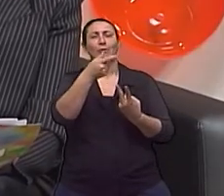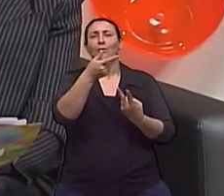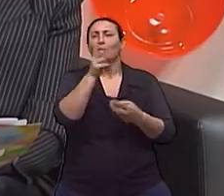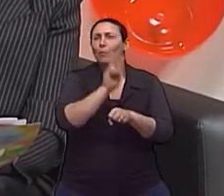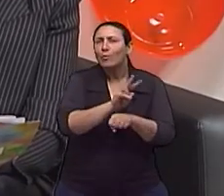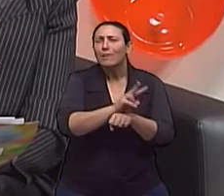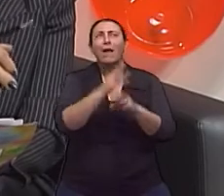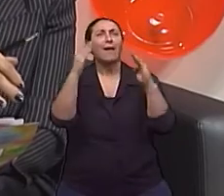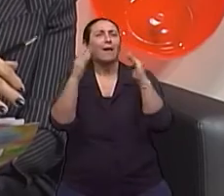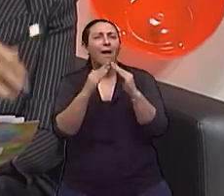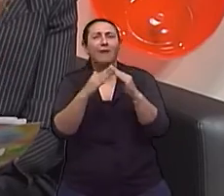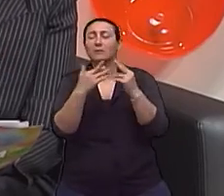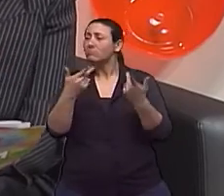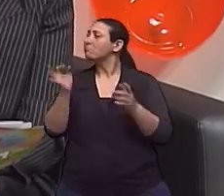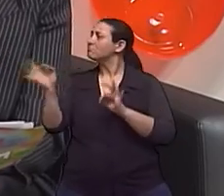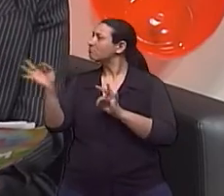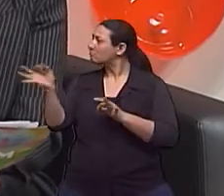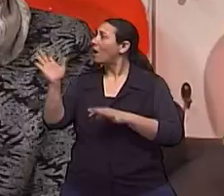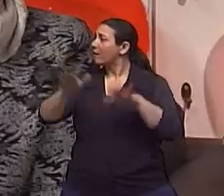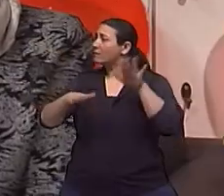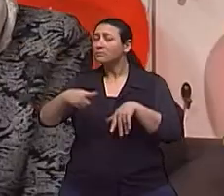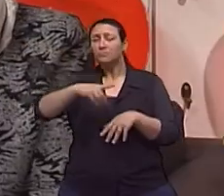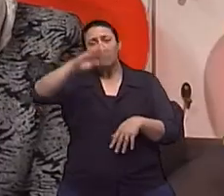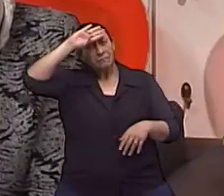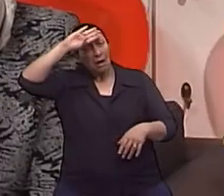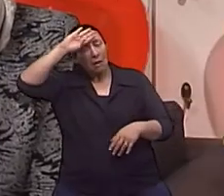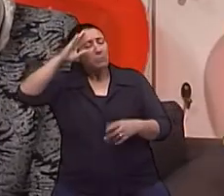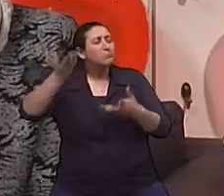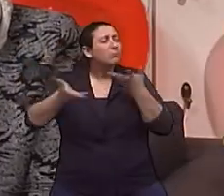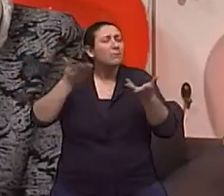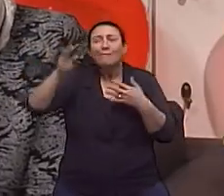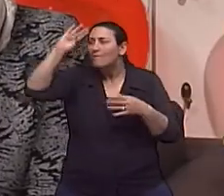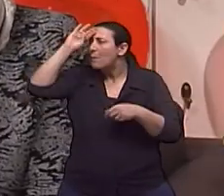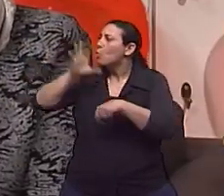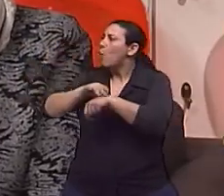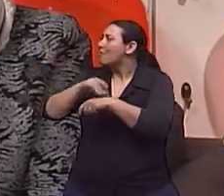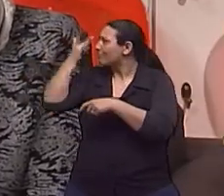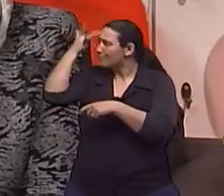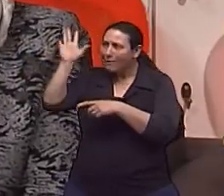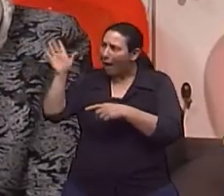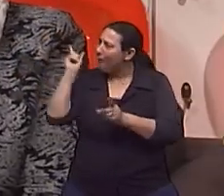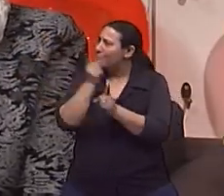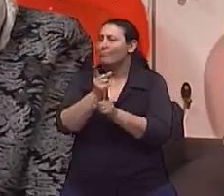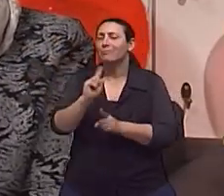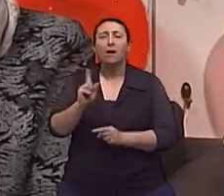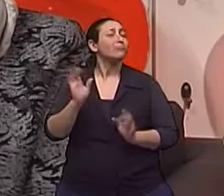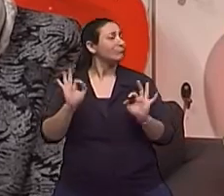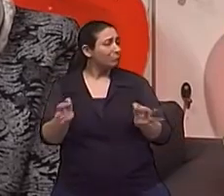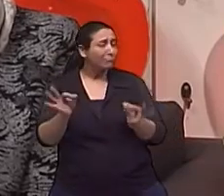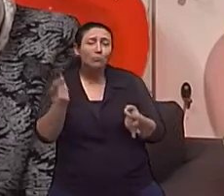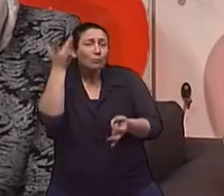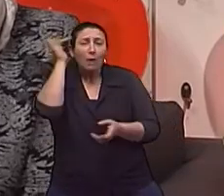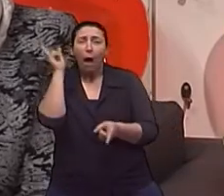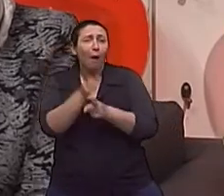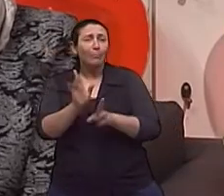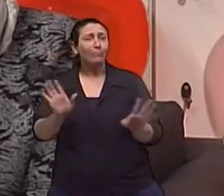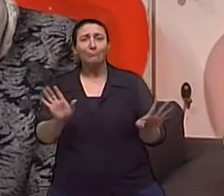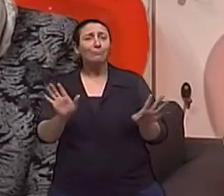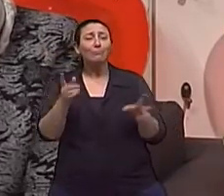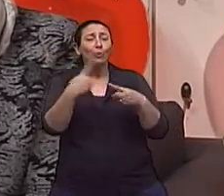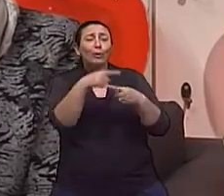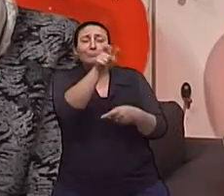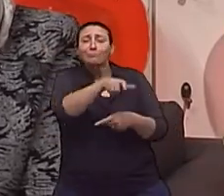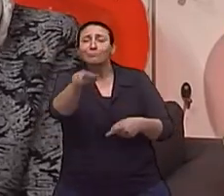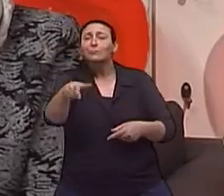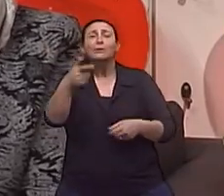febre às vezes não aparece não dá uma infecção no aparelho exatamente Então tudo é diferente do idoso mas a sociedade e os vários